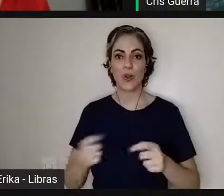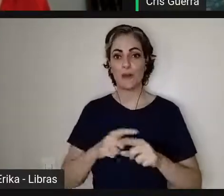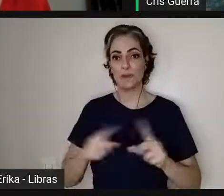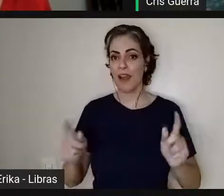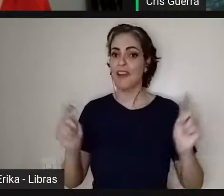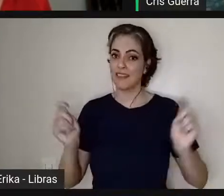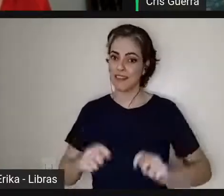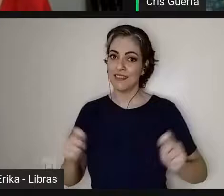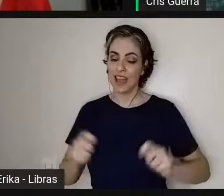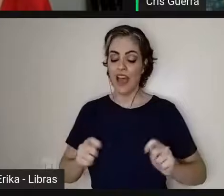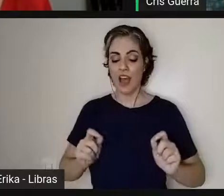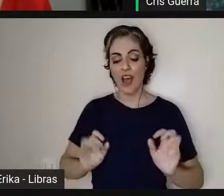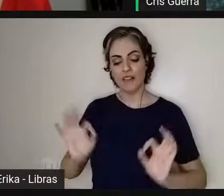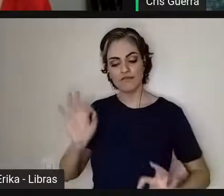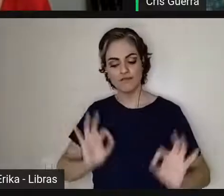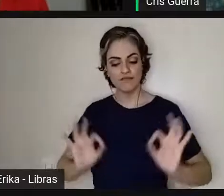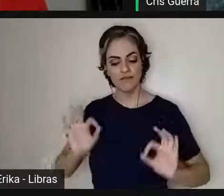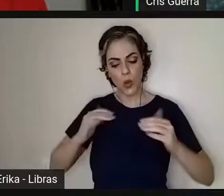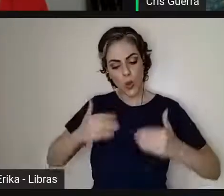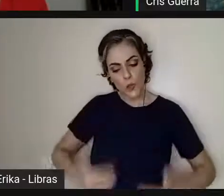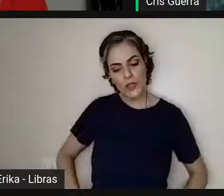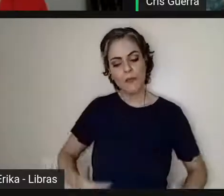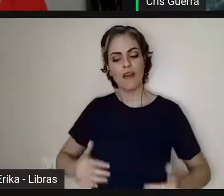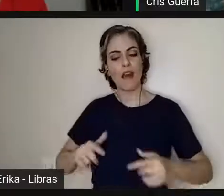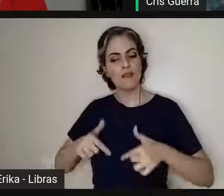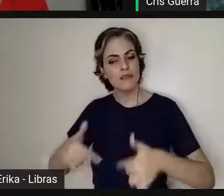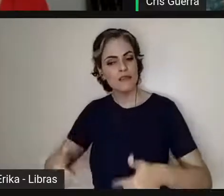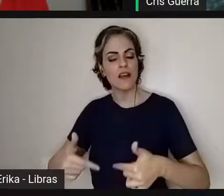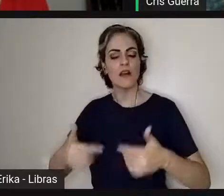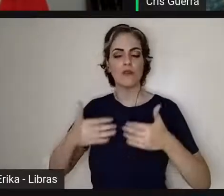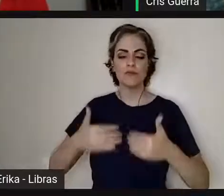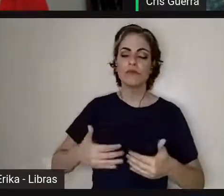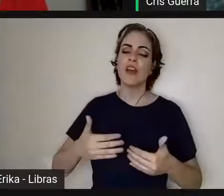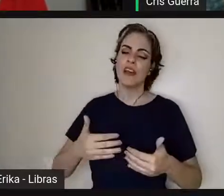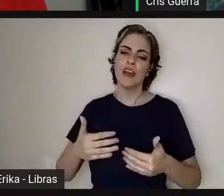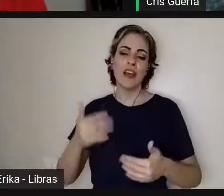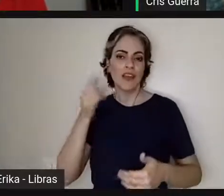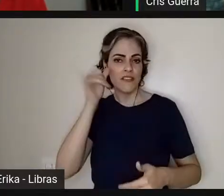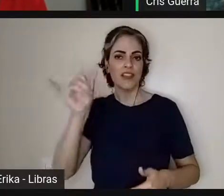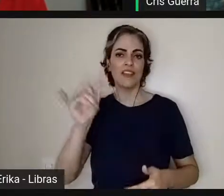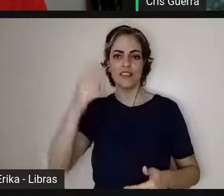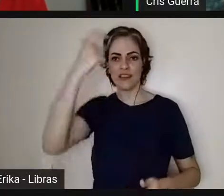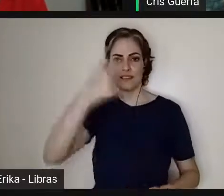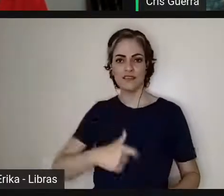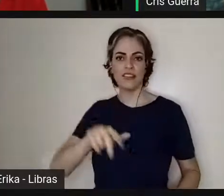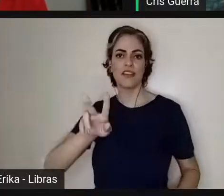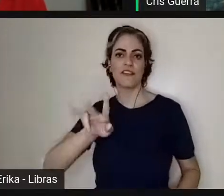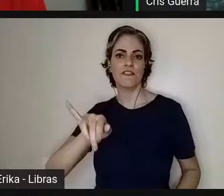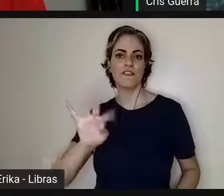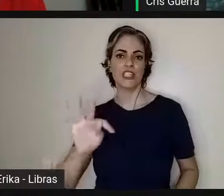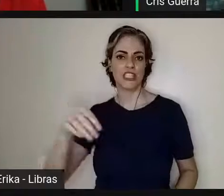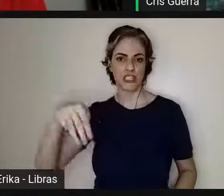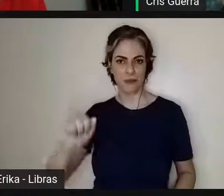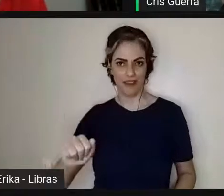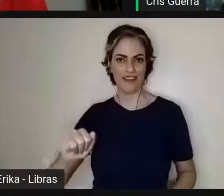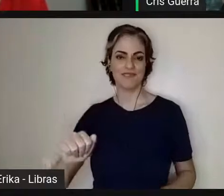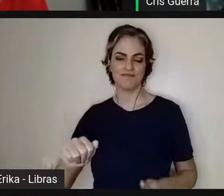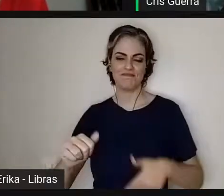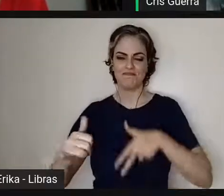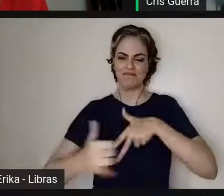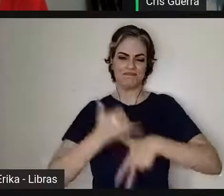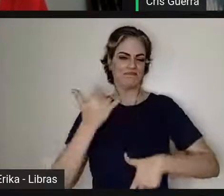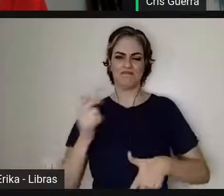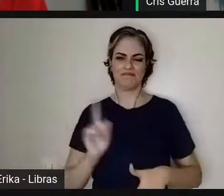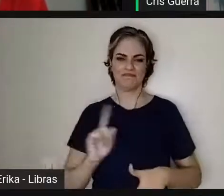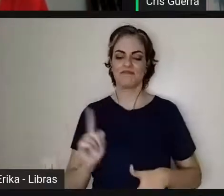nossas ações, algumas atitudes, e a gente sair desse papel de vítima, né? Então, tendo em vista todo esse momento